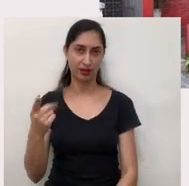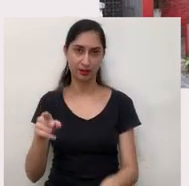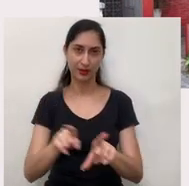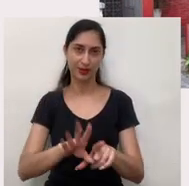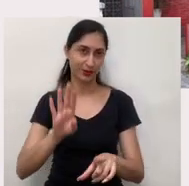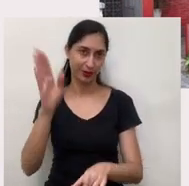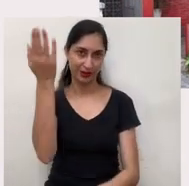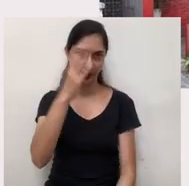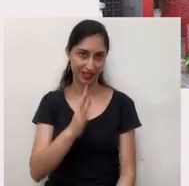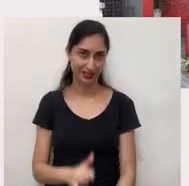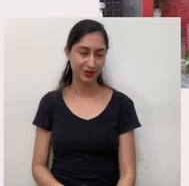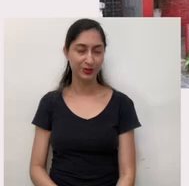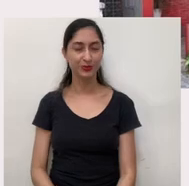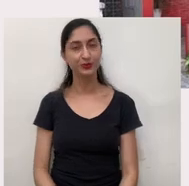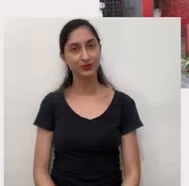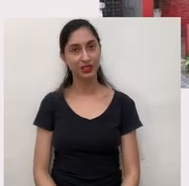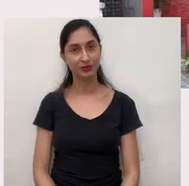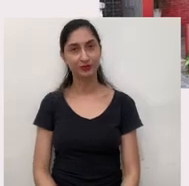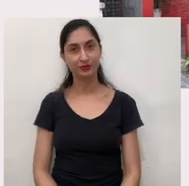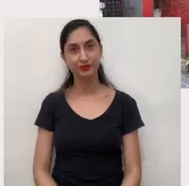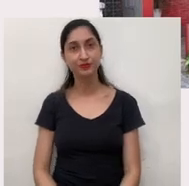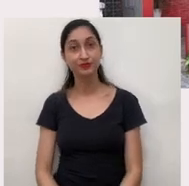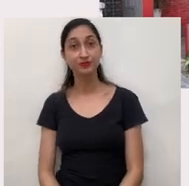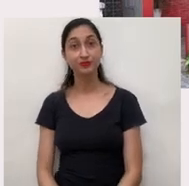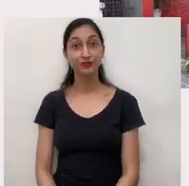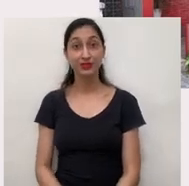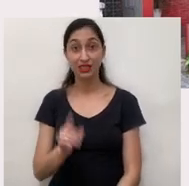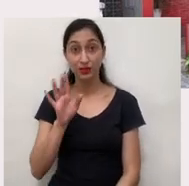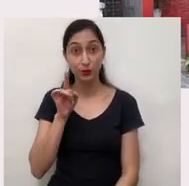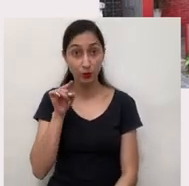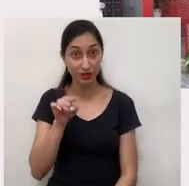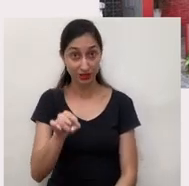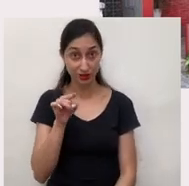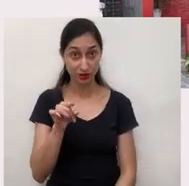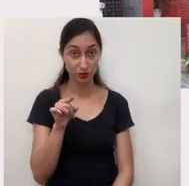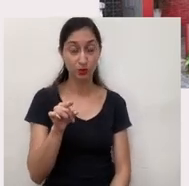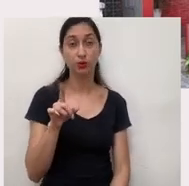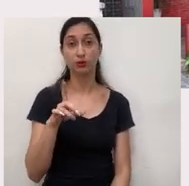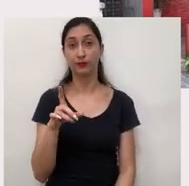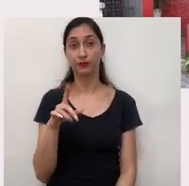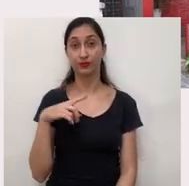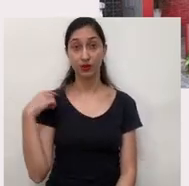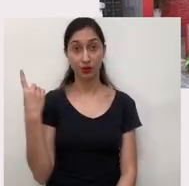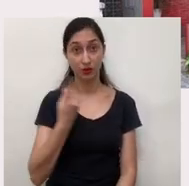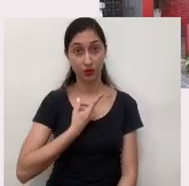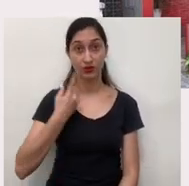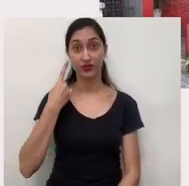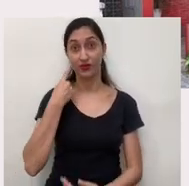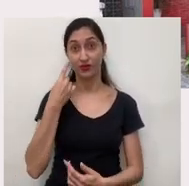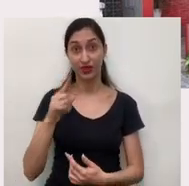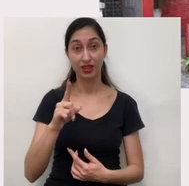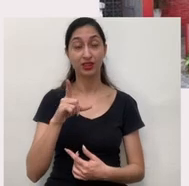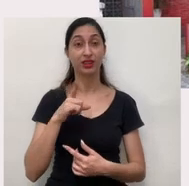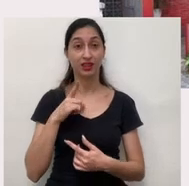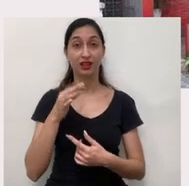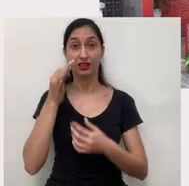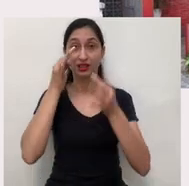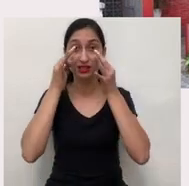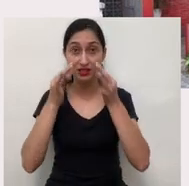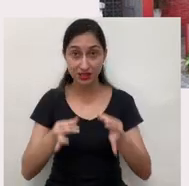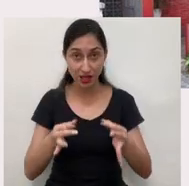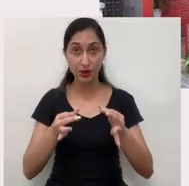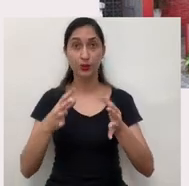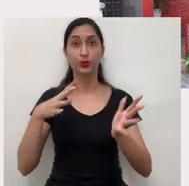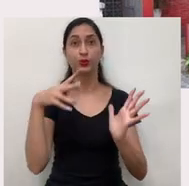Brasil também, né. Então, esse foi um lugar de reterritorialização e escuta do